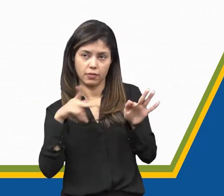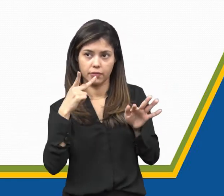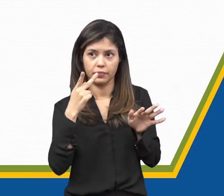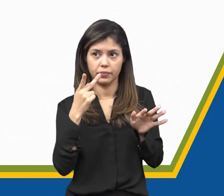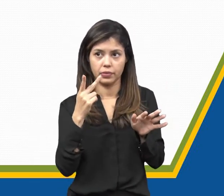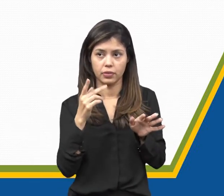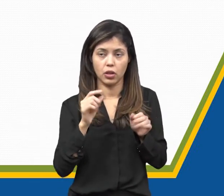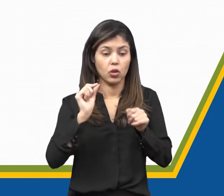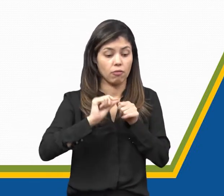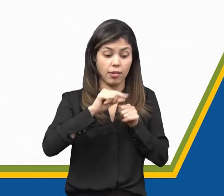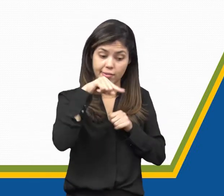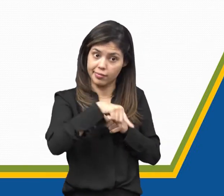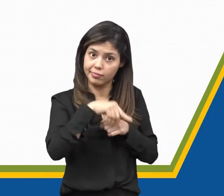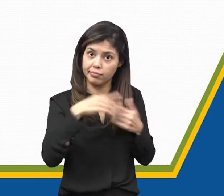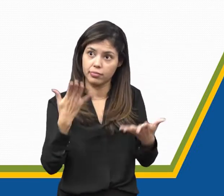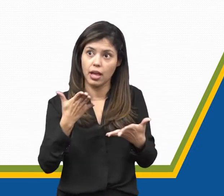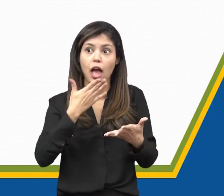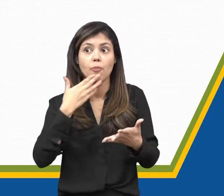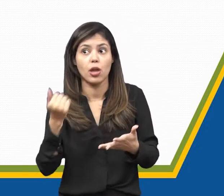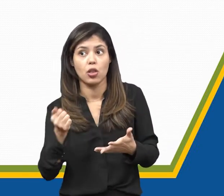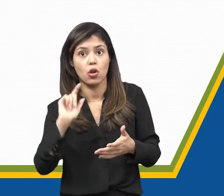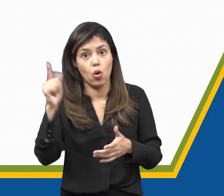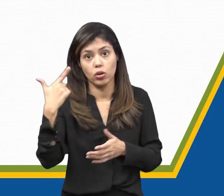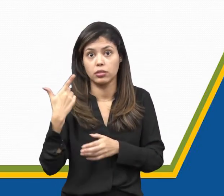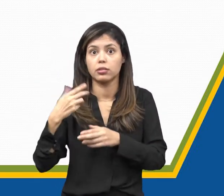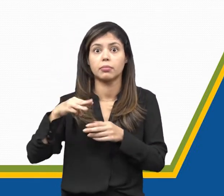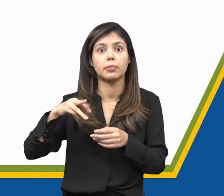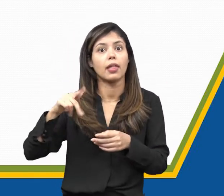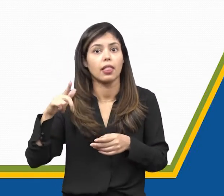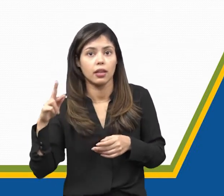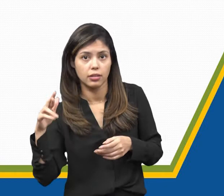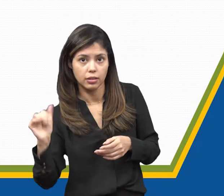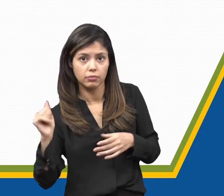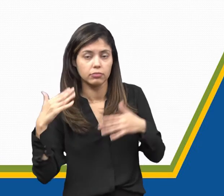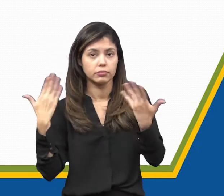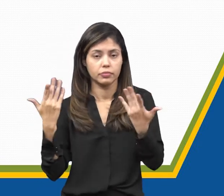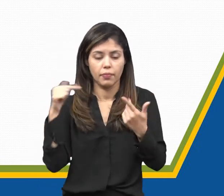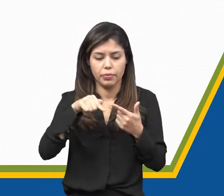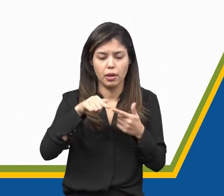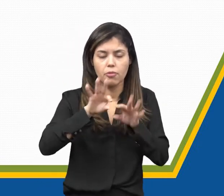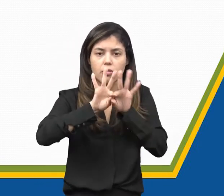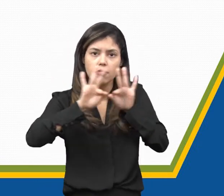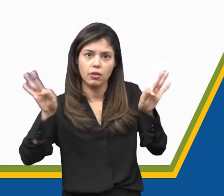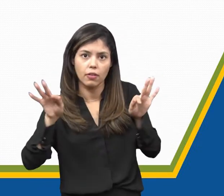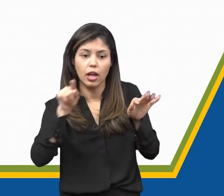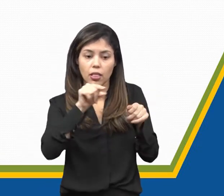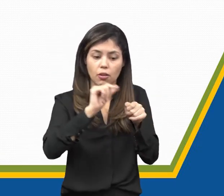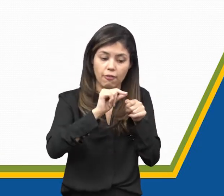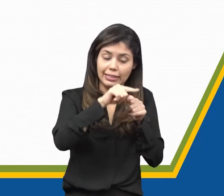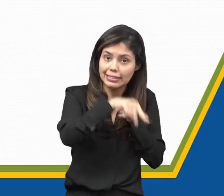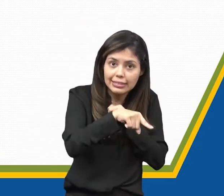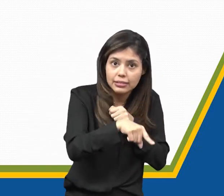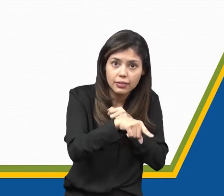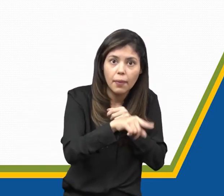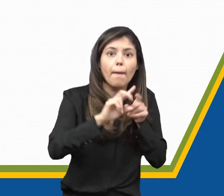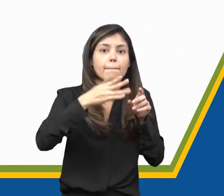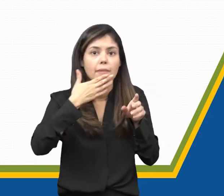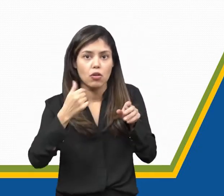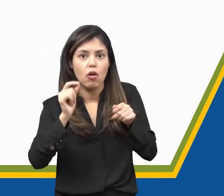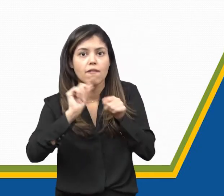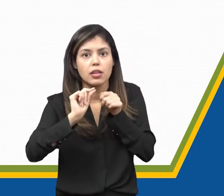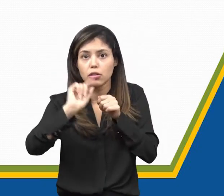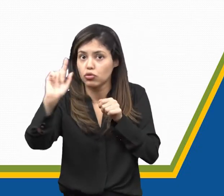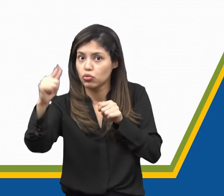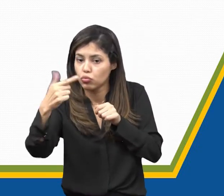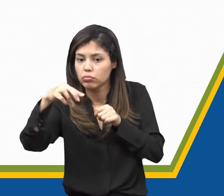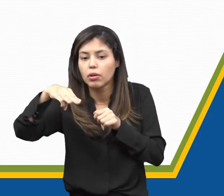"No hagas así, mejor hacer de outra maneira". Temos aí a frase: "Não faça assim, melhor fazer